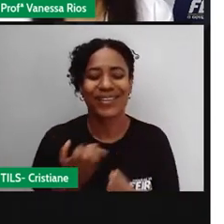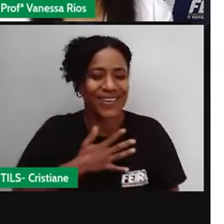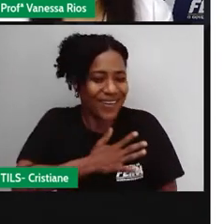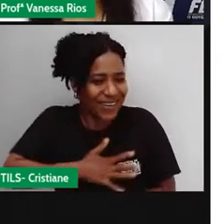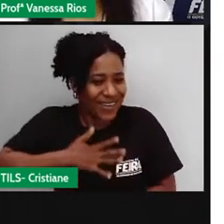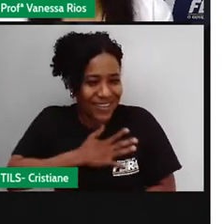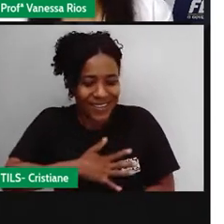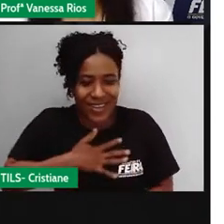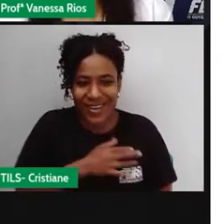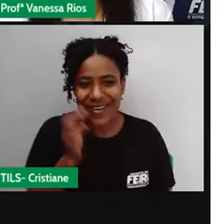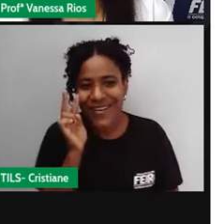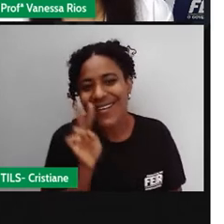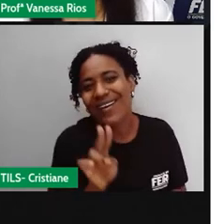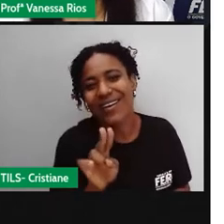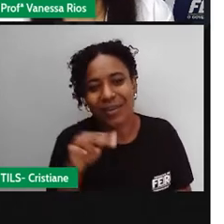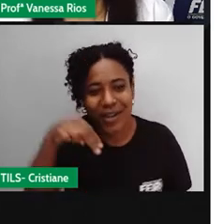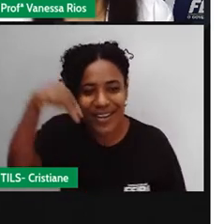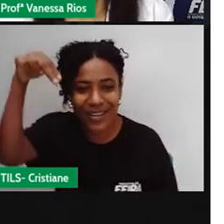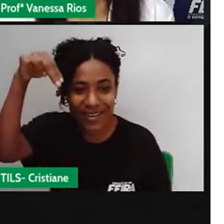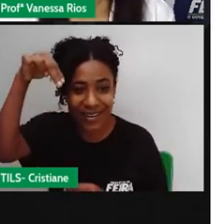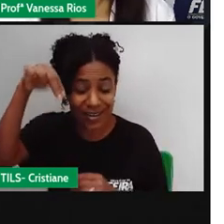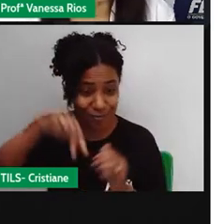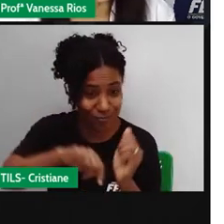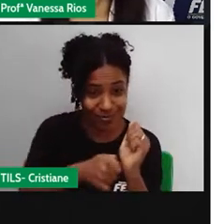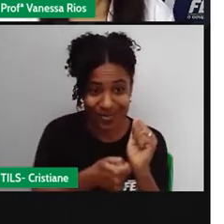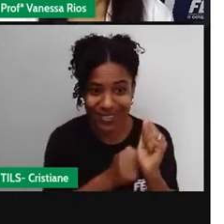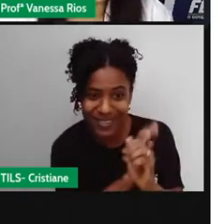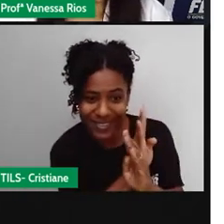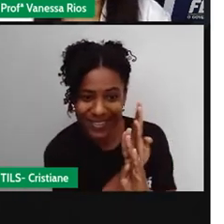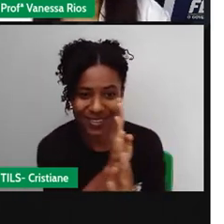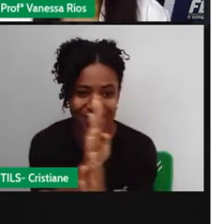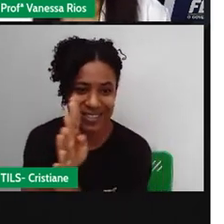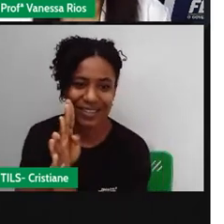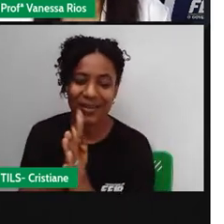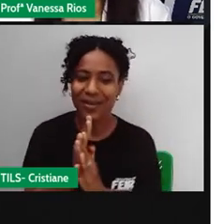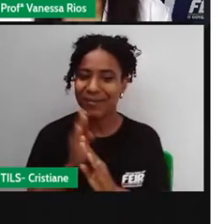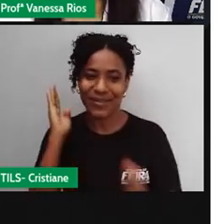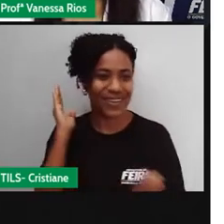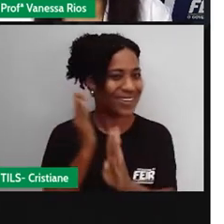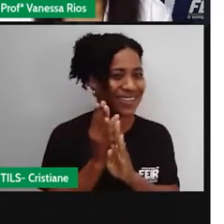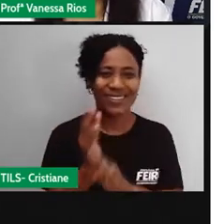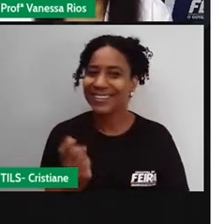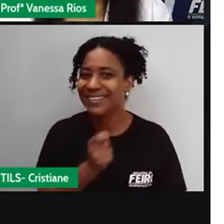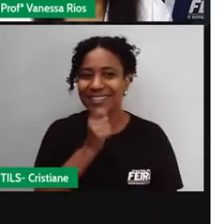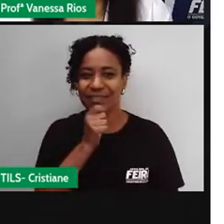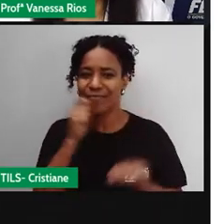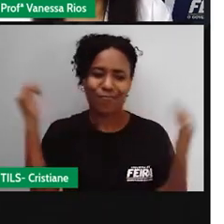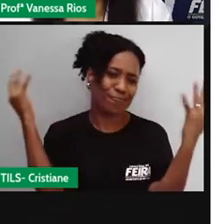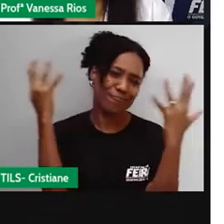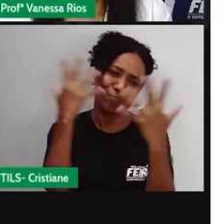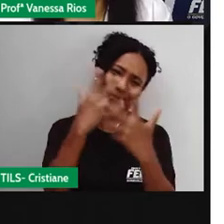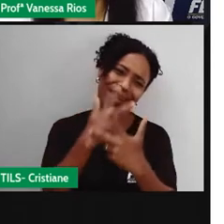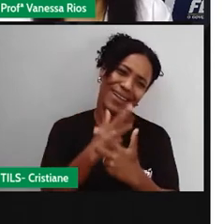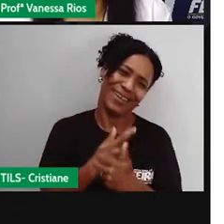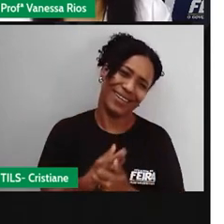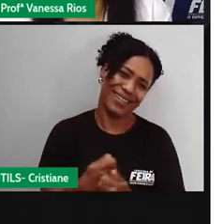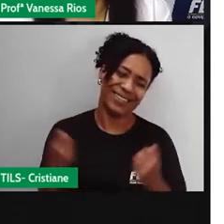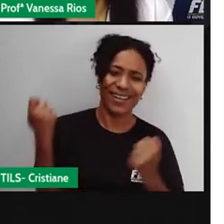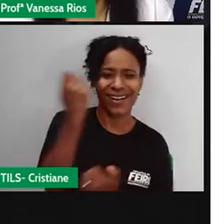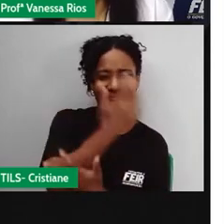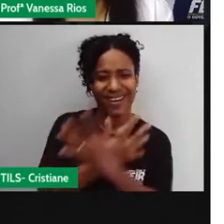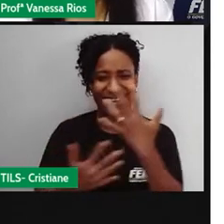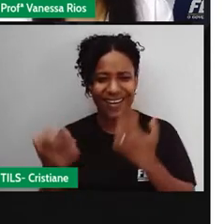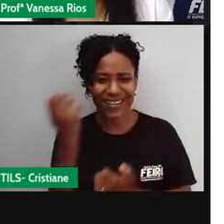teus mistérios ninguém sabe decifrar. A tua beleza é tanta que o poeta canta,